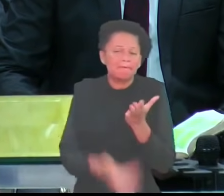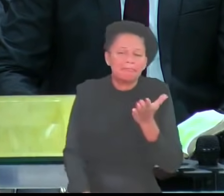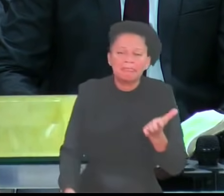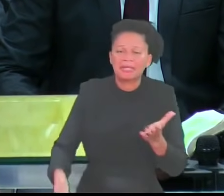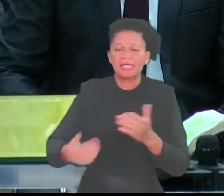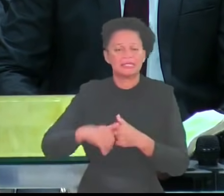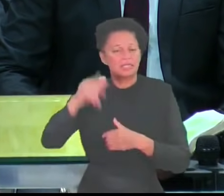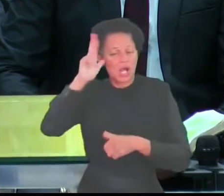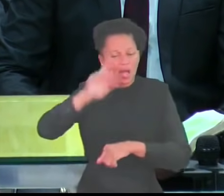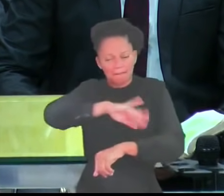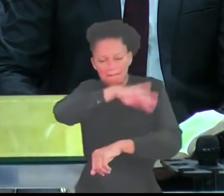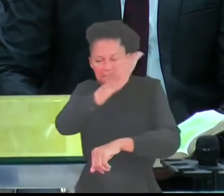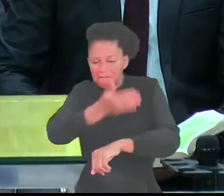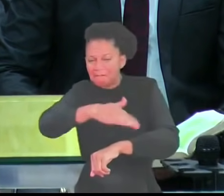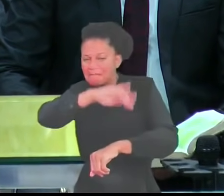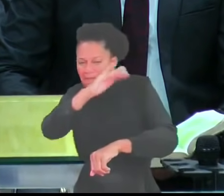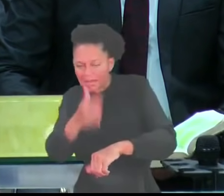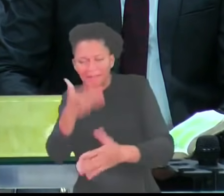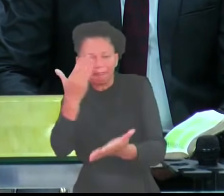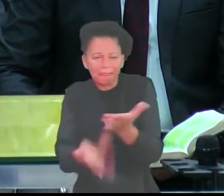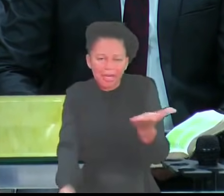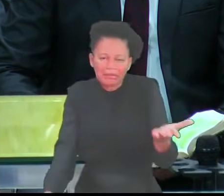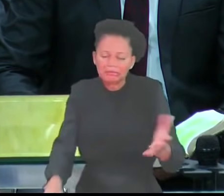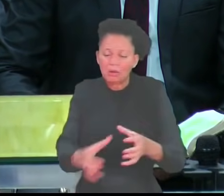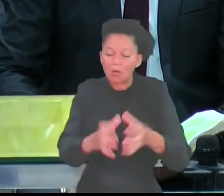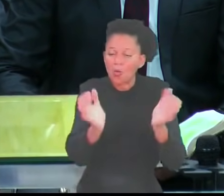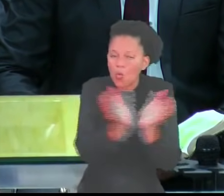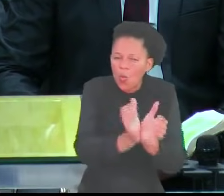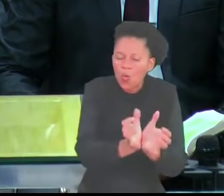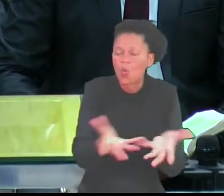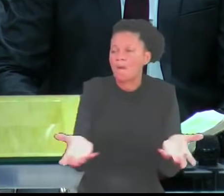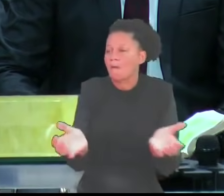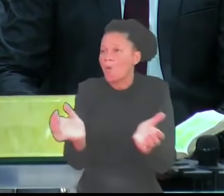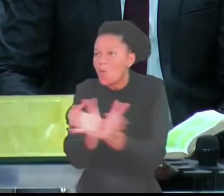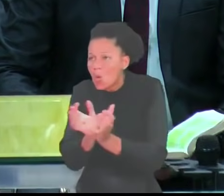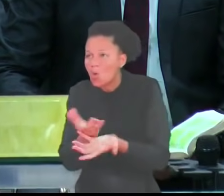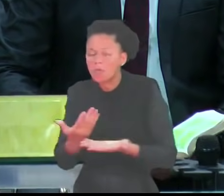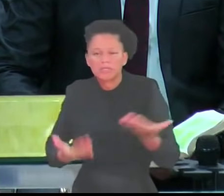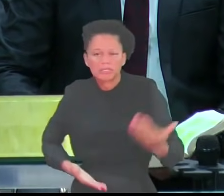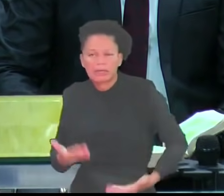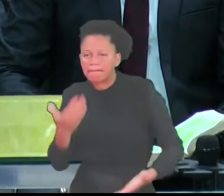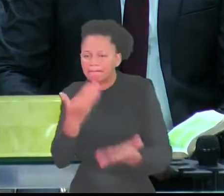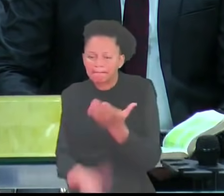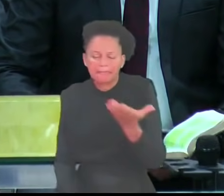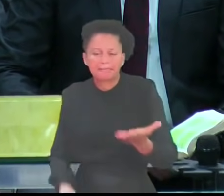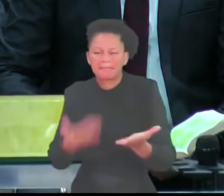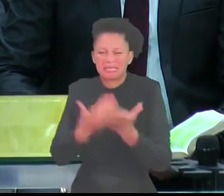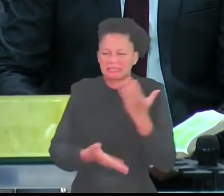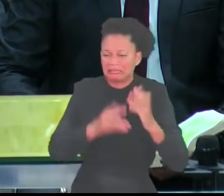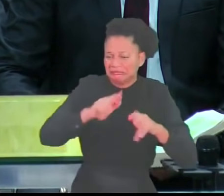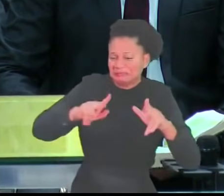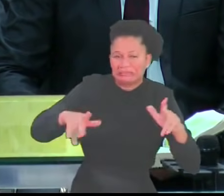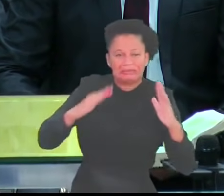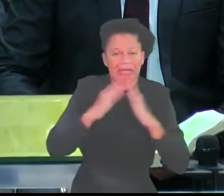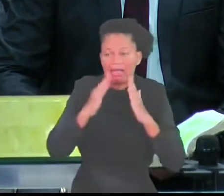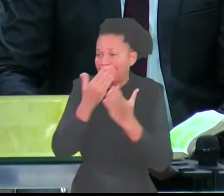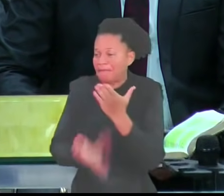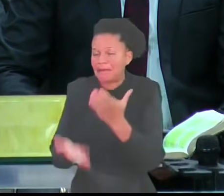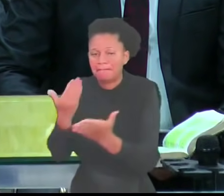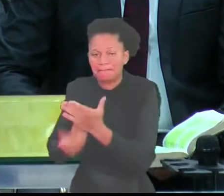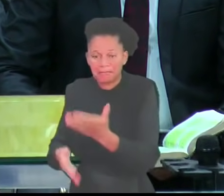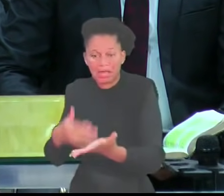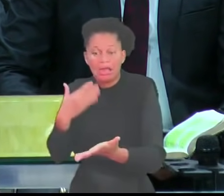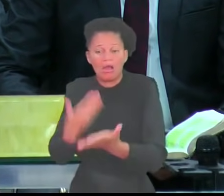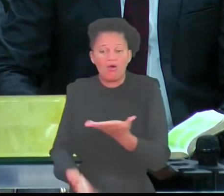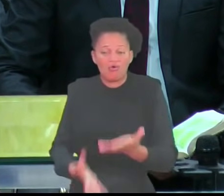das ovelhas, não foi a perca dos servos, não foi a perca da casa que caiu, e nem a perda